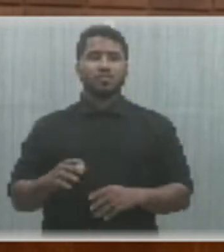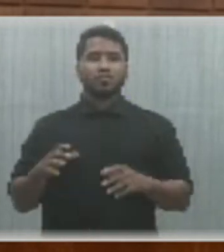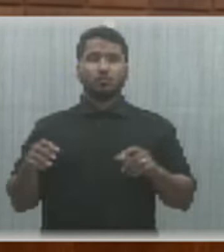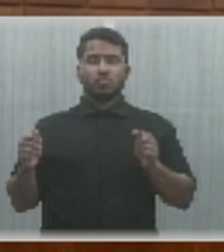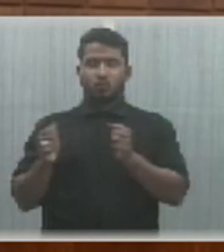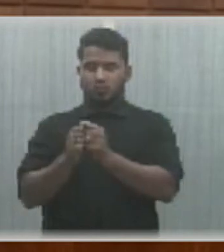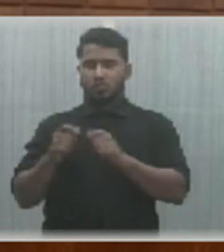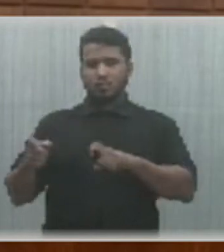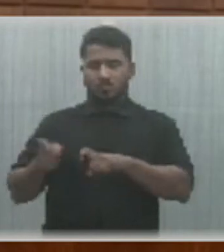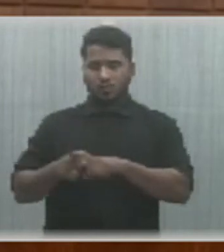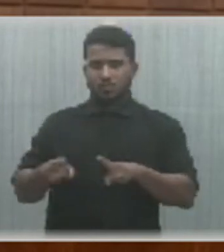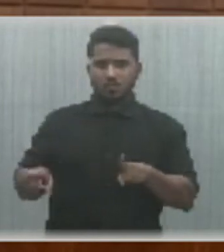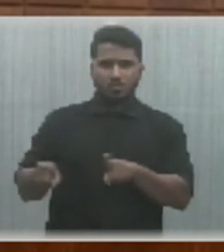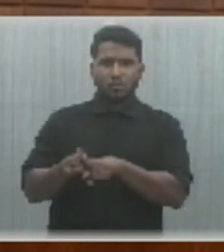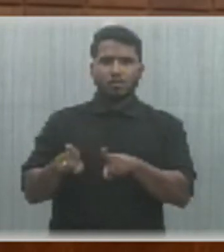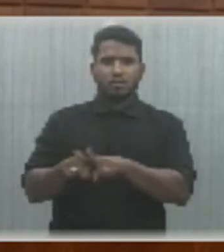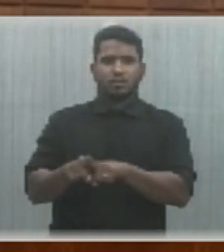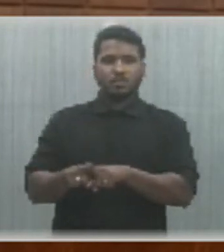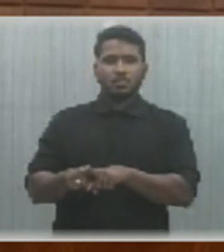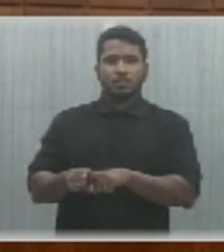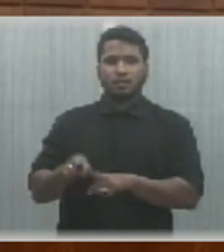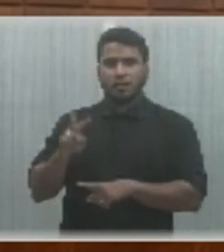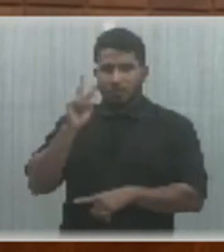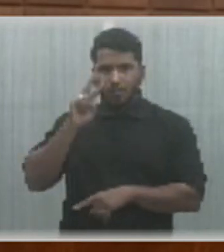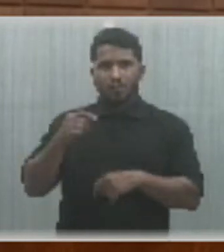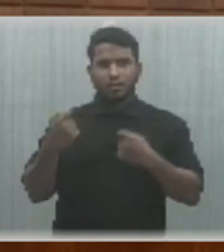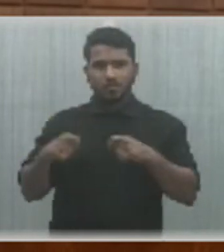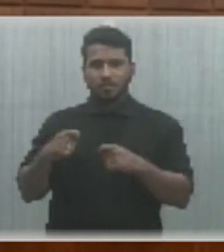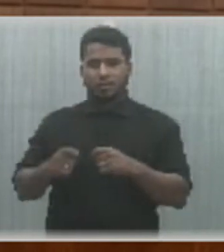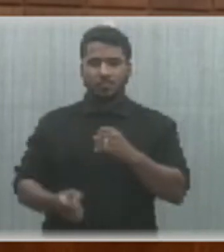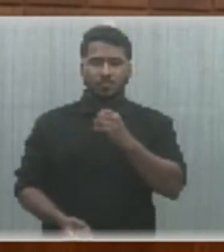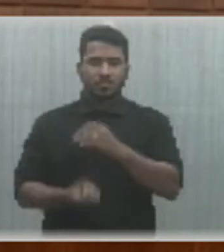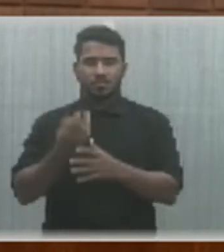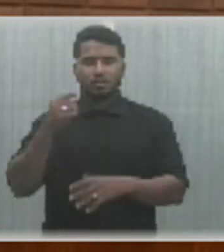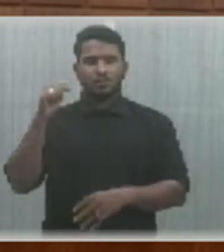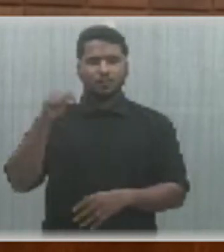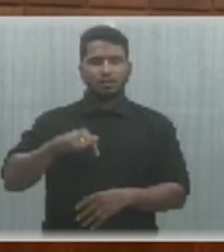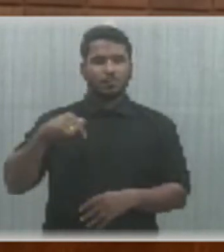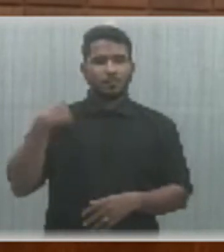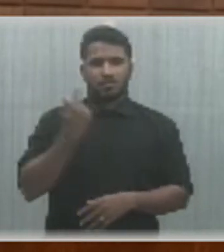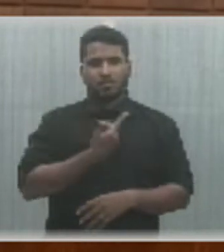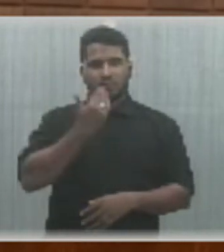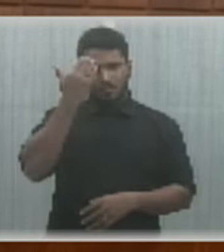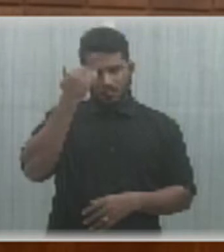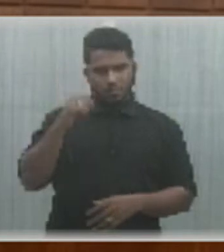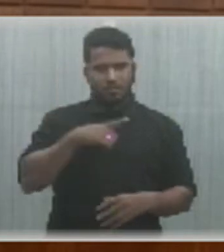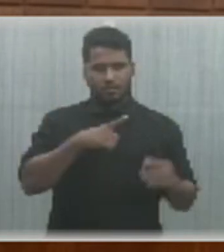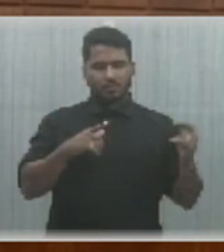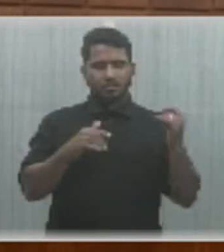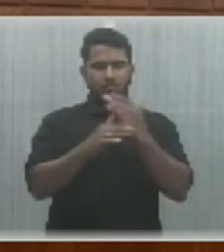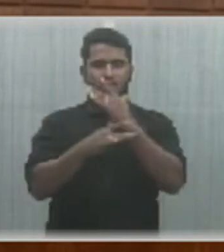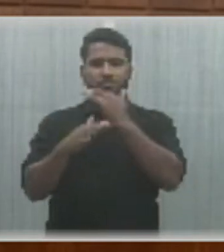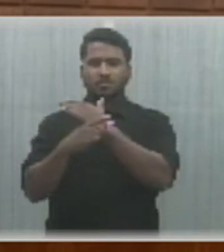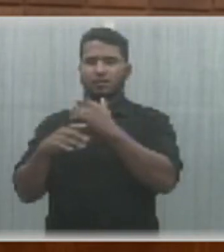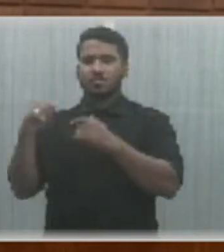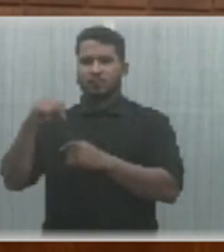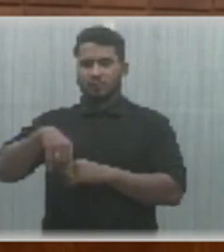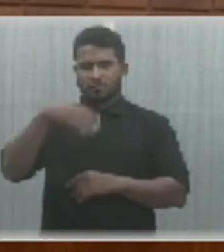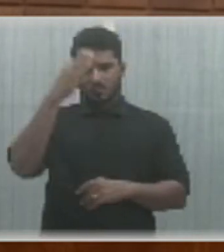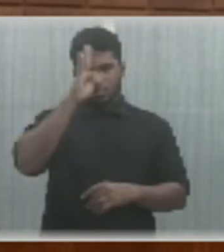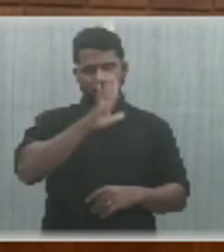encampando essa necessidade de se implantar aqui. Sabemos que tem cidades do